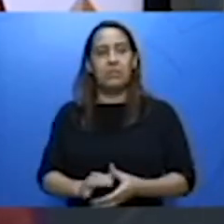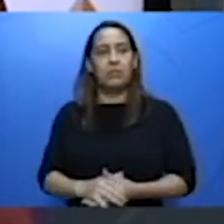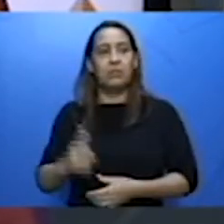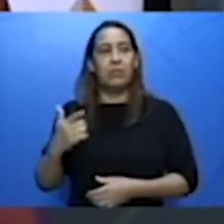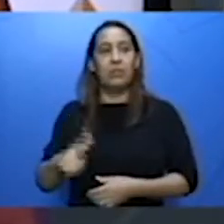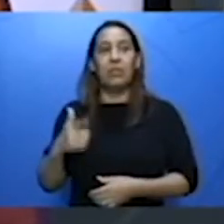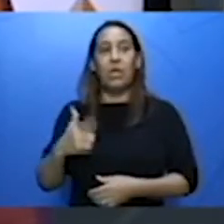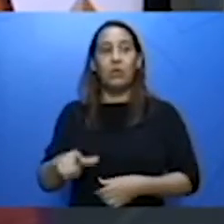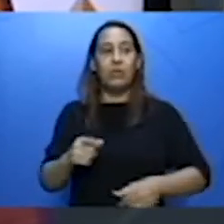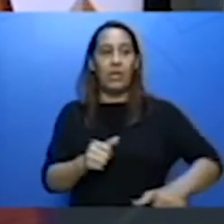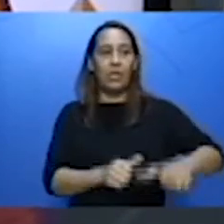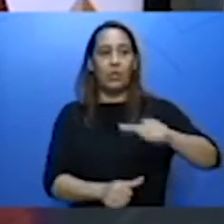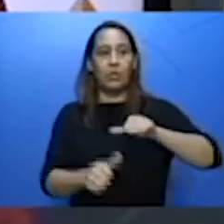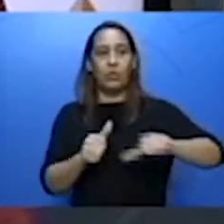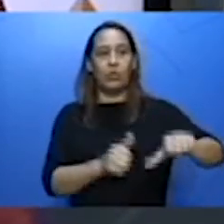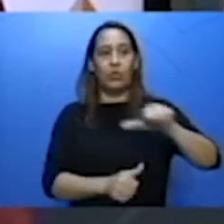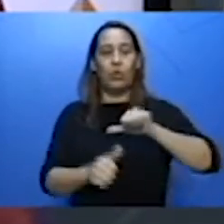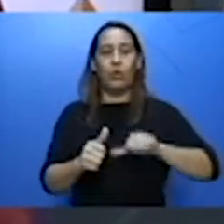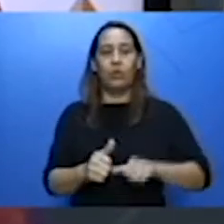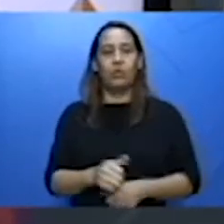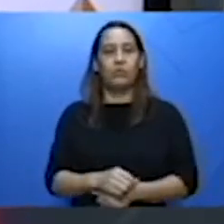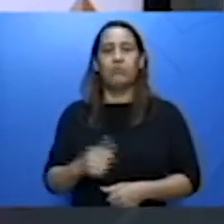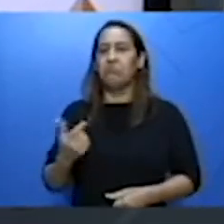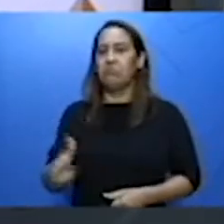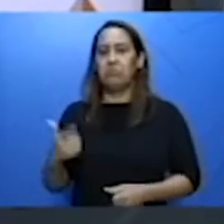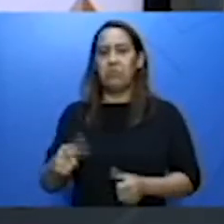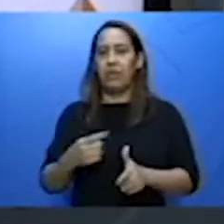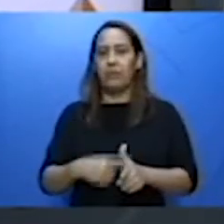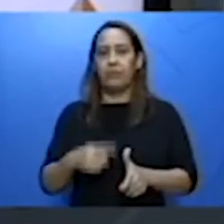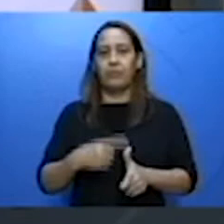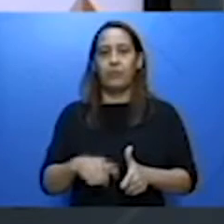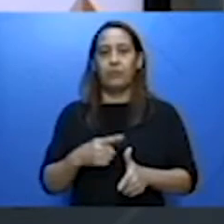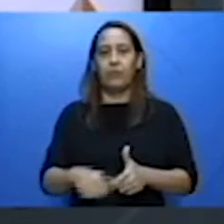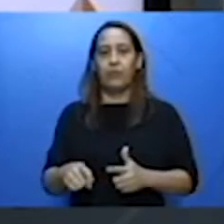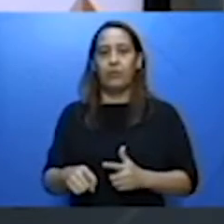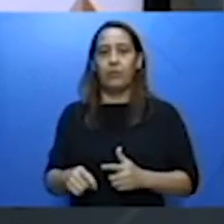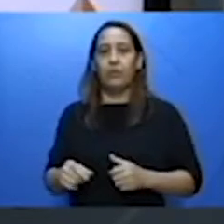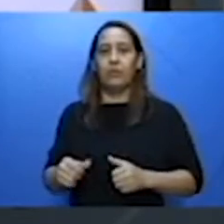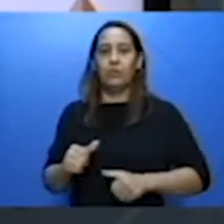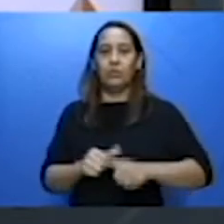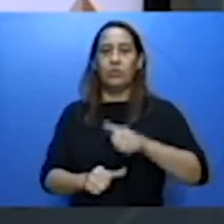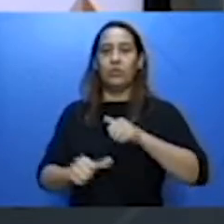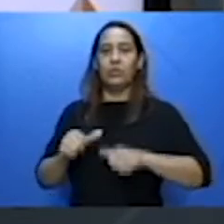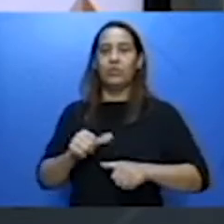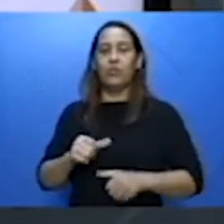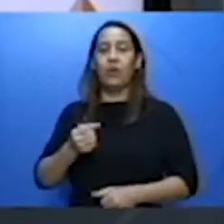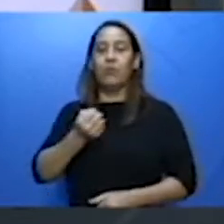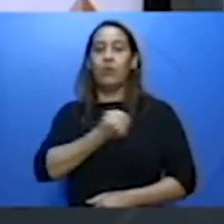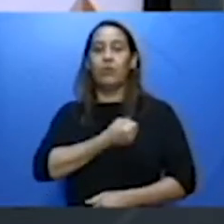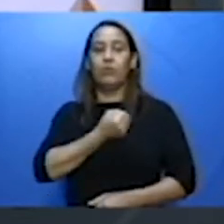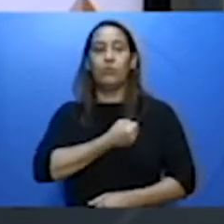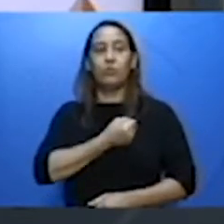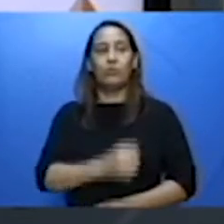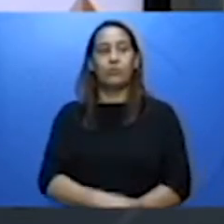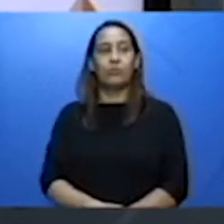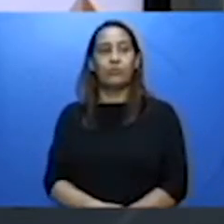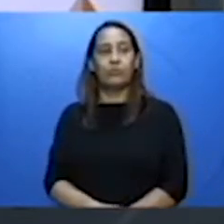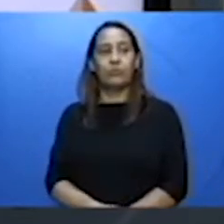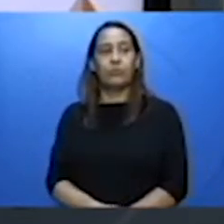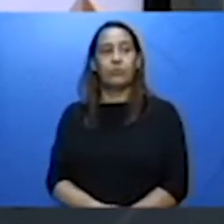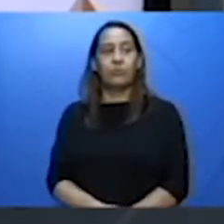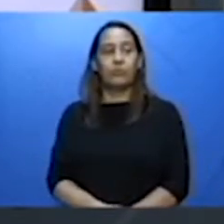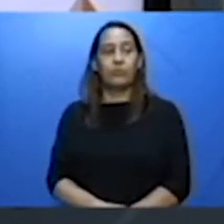tem troca nenhuma, não tem problema nenhum. Eu só vou transformar isso aqui, vou compor.